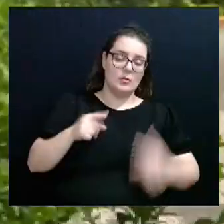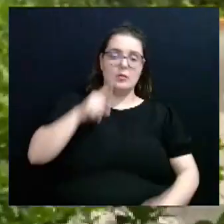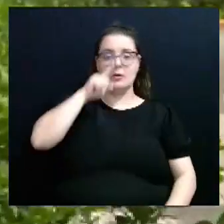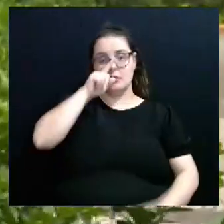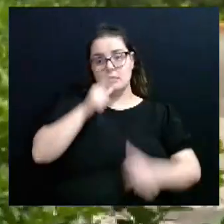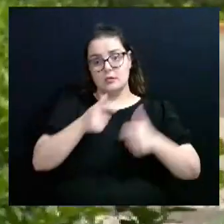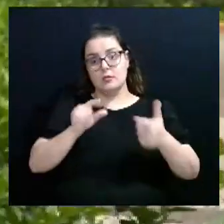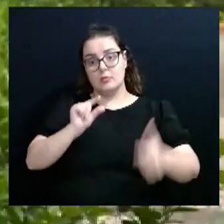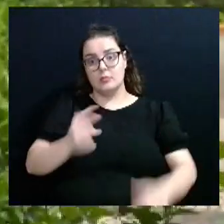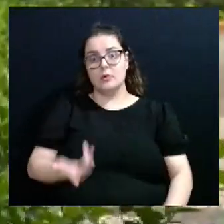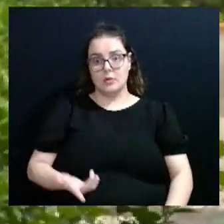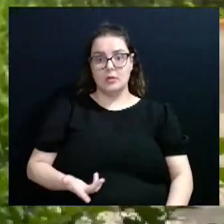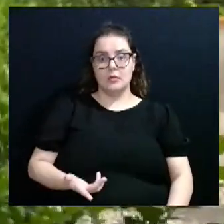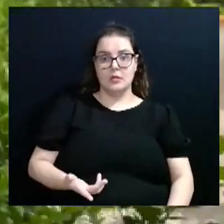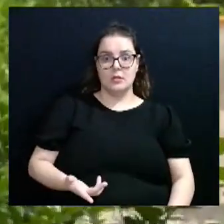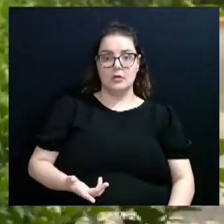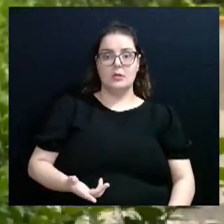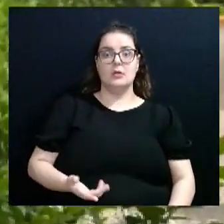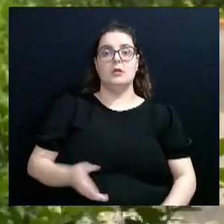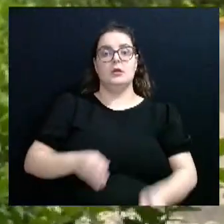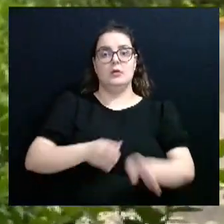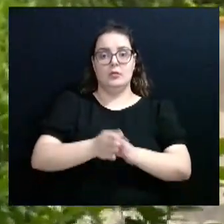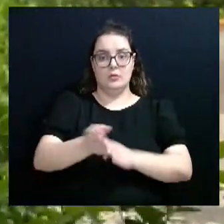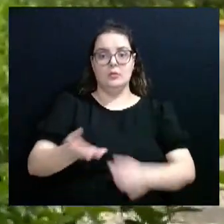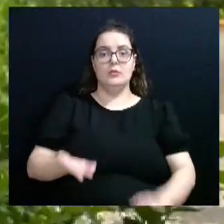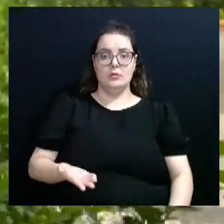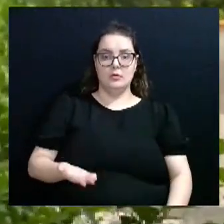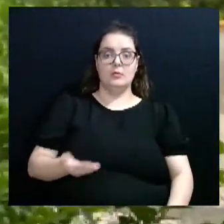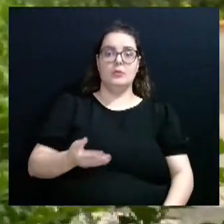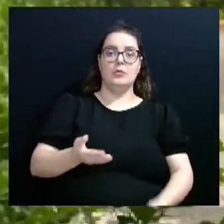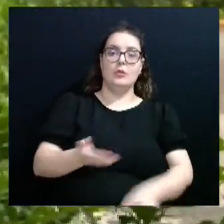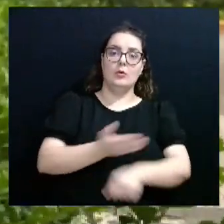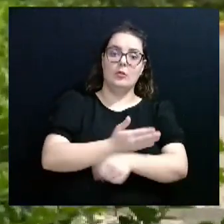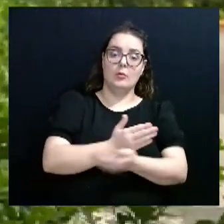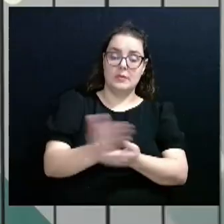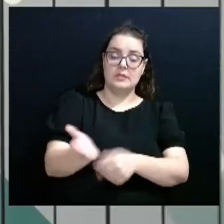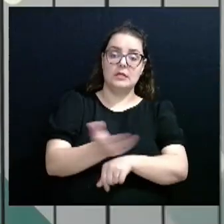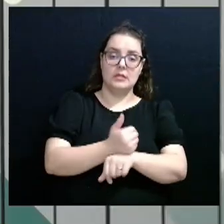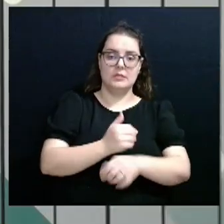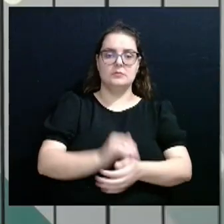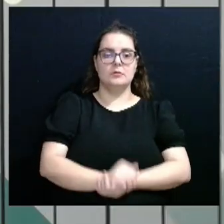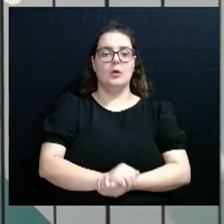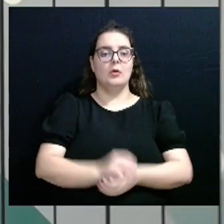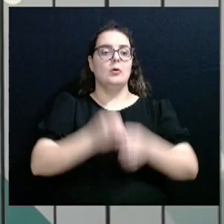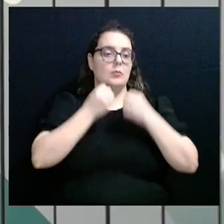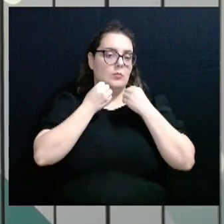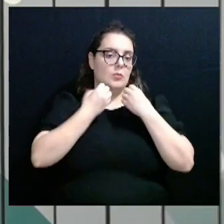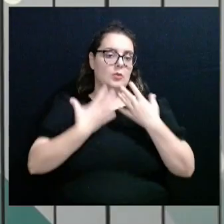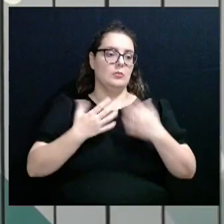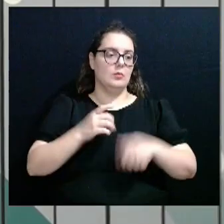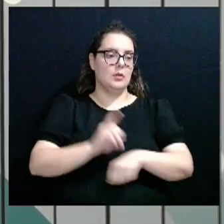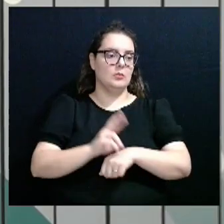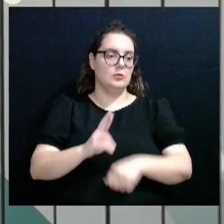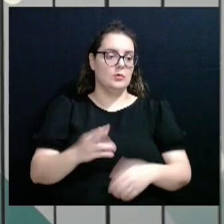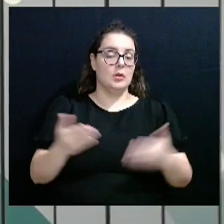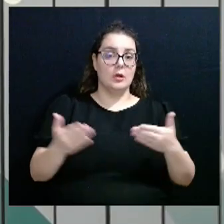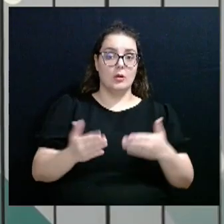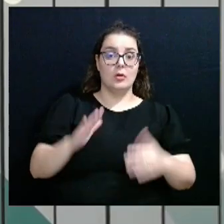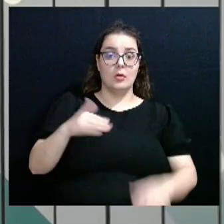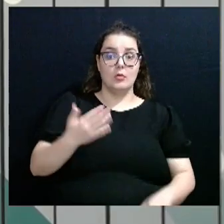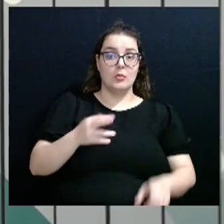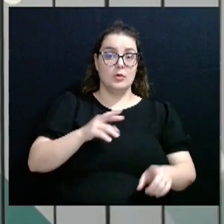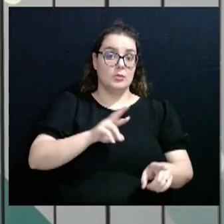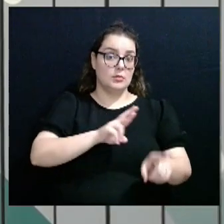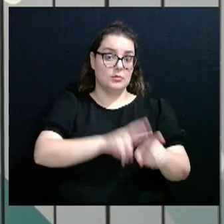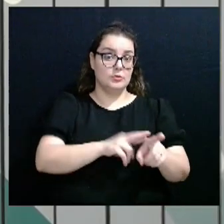aí, recomendamos o início precoce. Muito bem, doutor. Agora, quando o câncer ele é